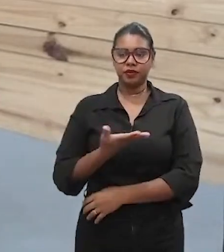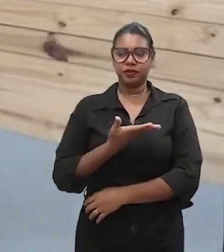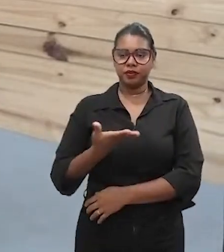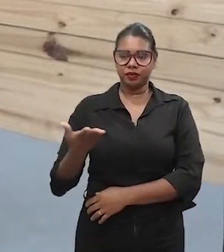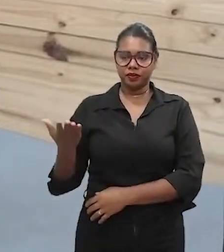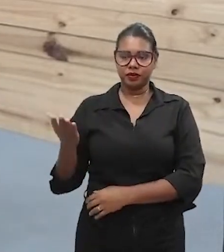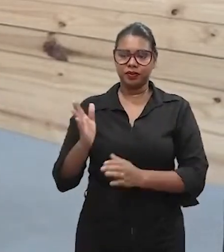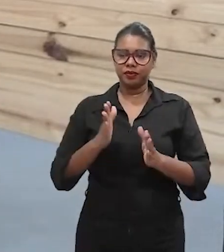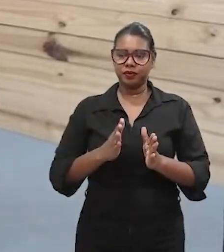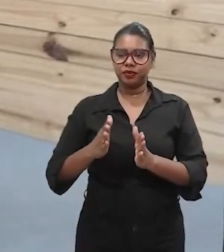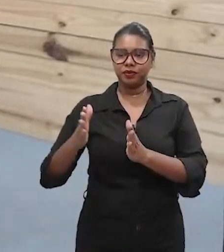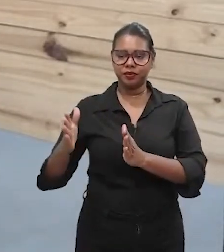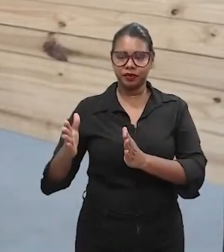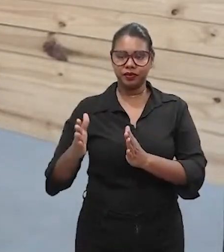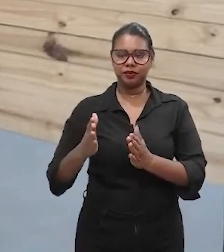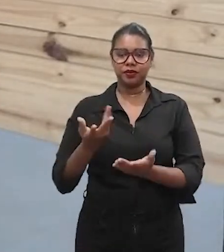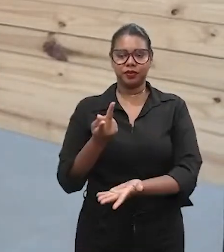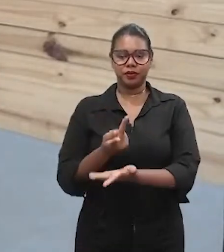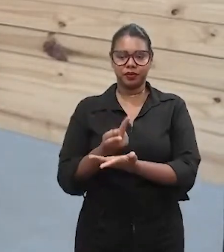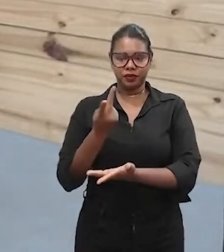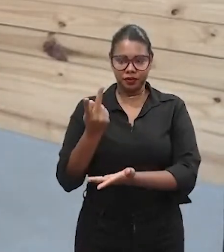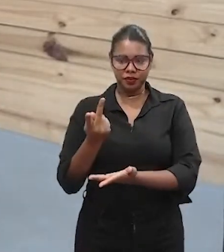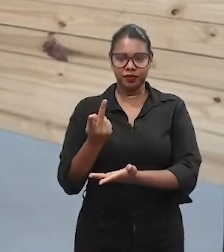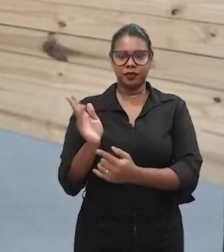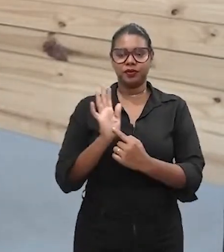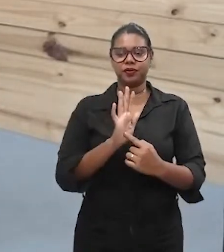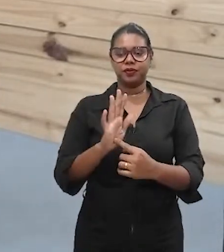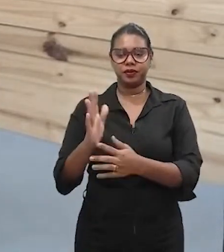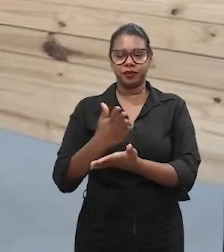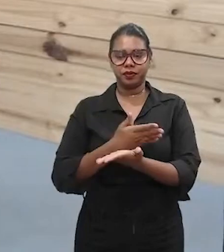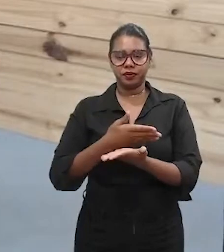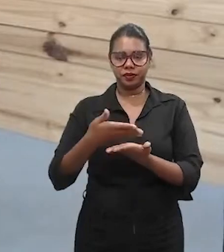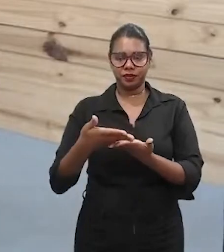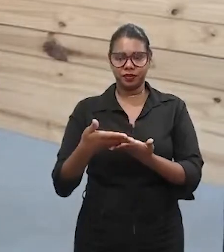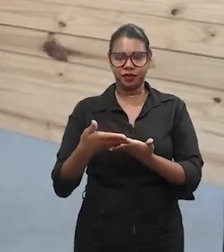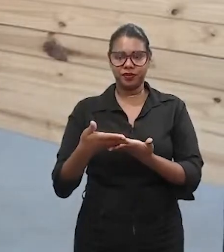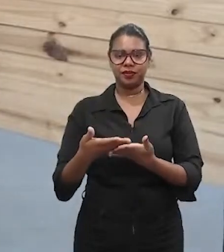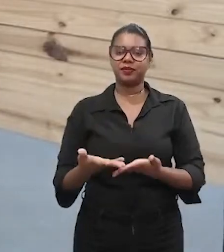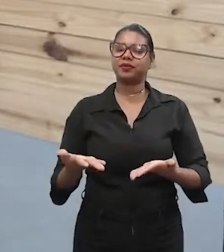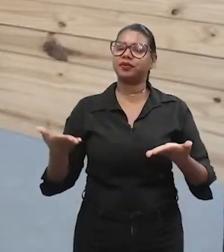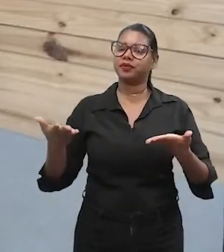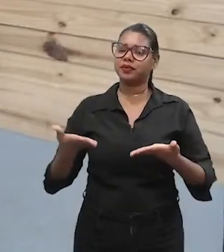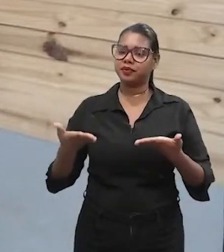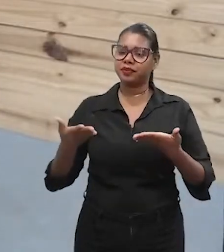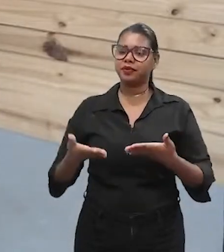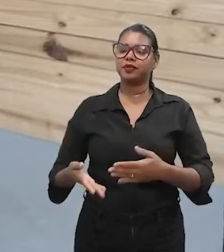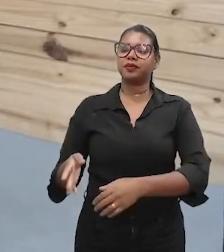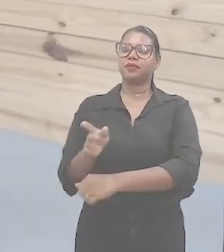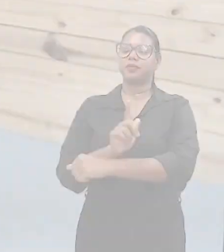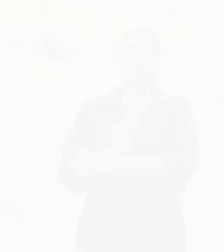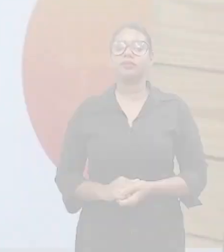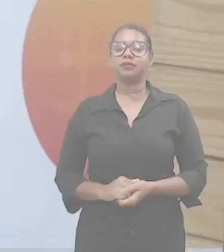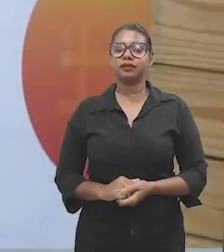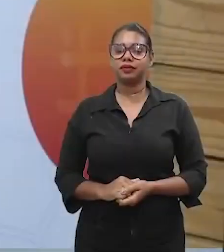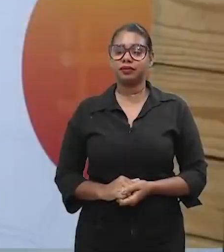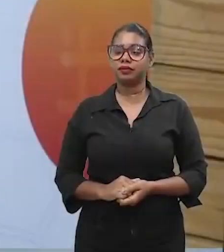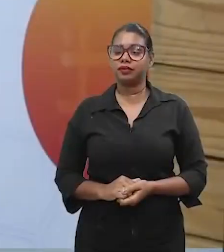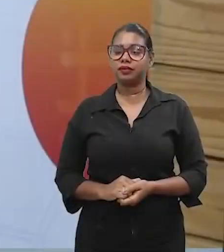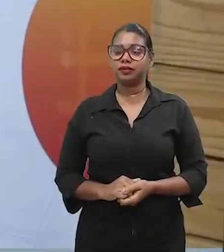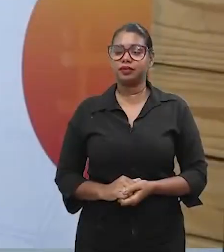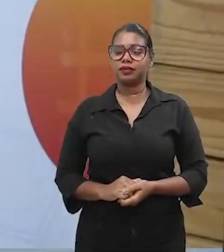nosso módulo. O módulo atual, que é o que nós estamos iniciando agora, é o módulo de gestão e inovação. Tem